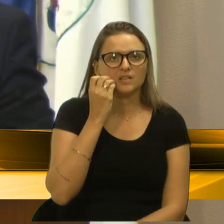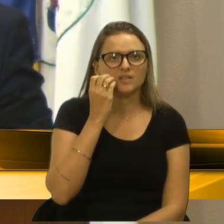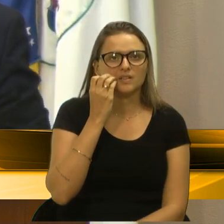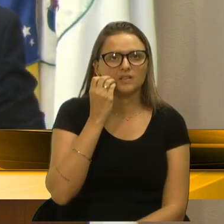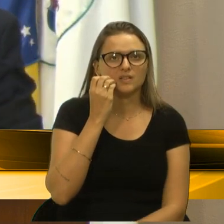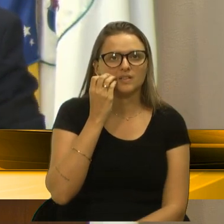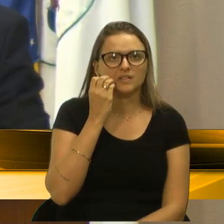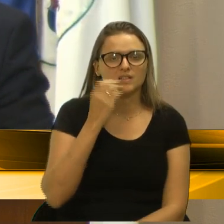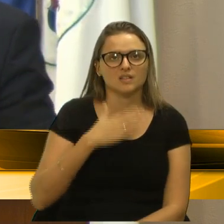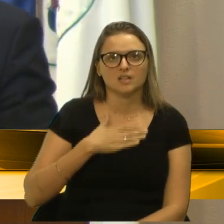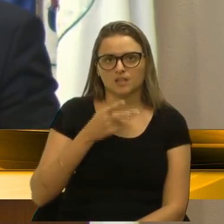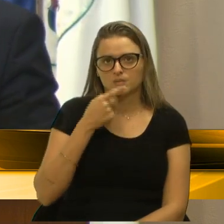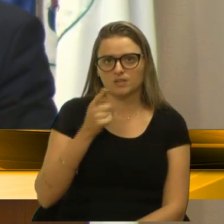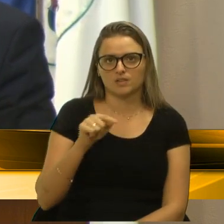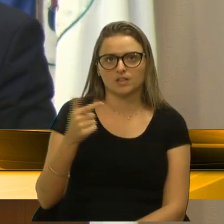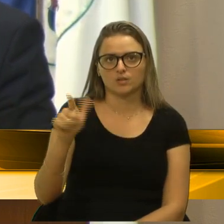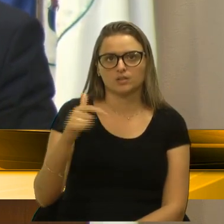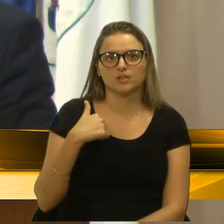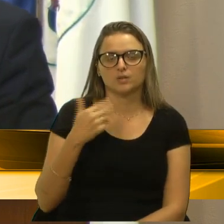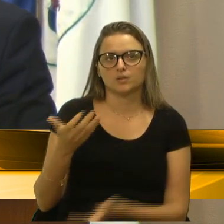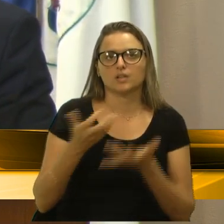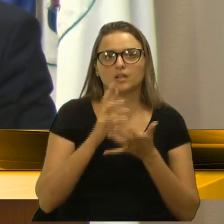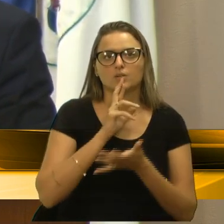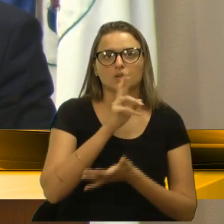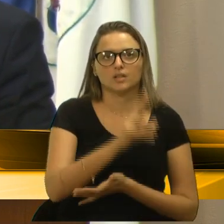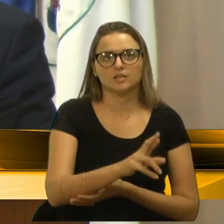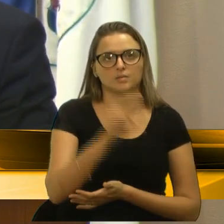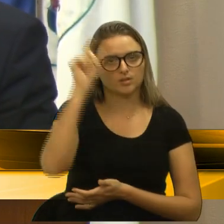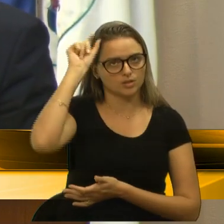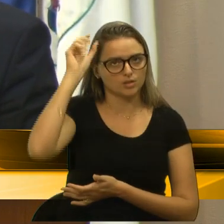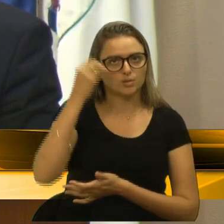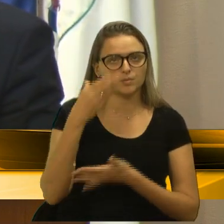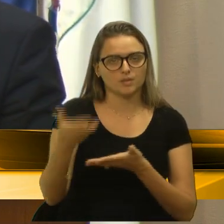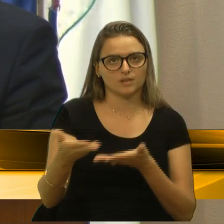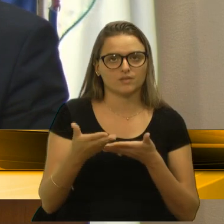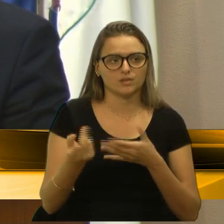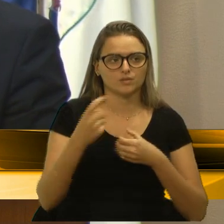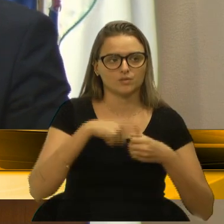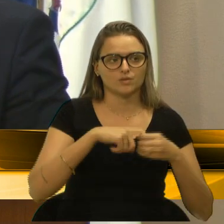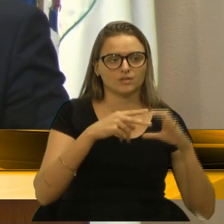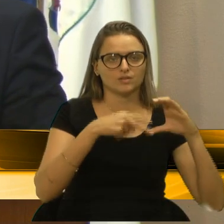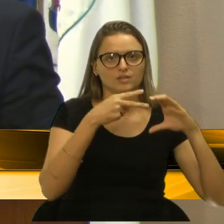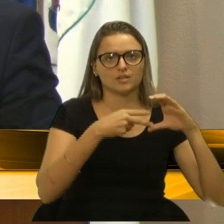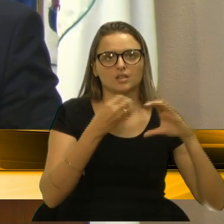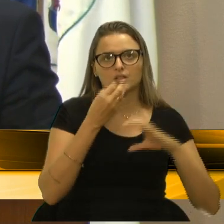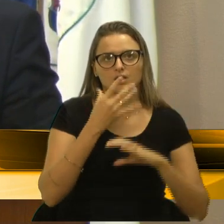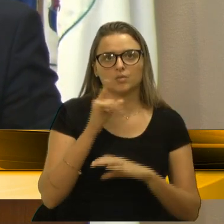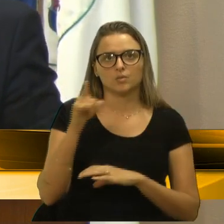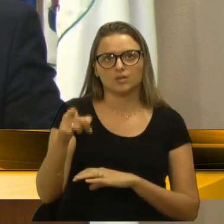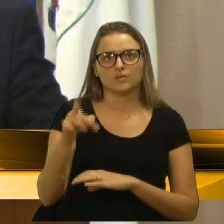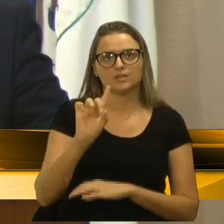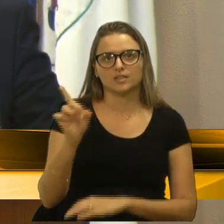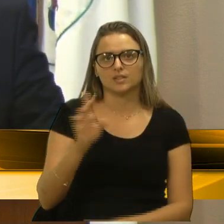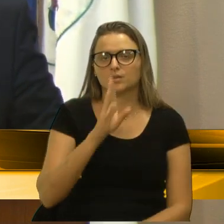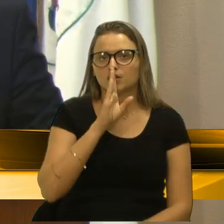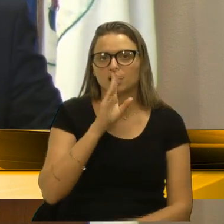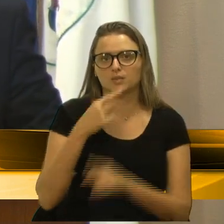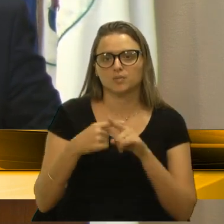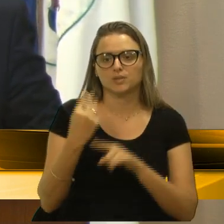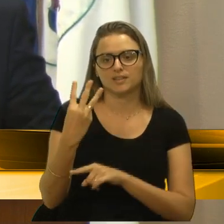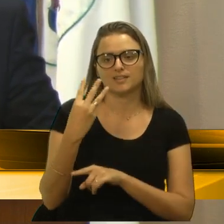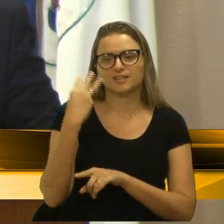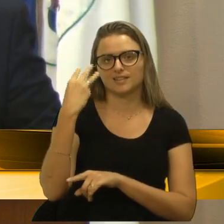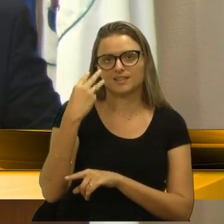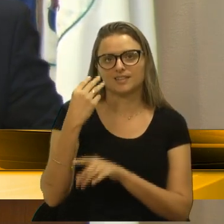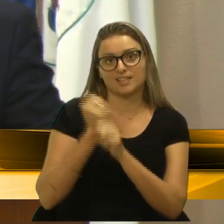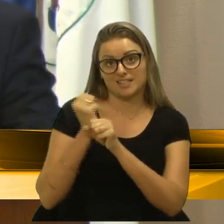é outra, mas eu quero dizer ao vereador Chico, seja bem-vindo de volta aqui, e que bom que o senhor não vai ficar calado, porque durante 3 anos o senhor ficou calado